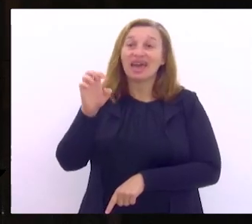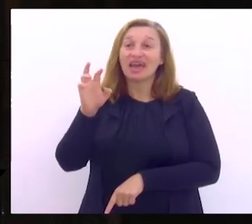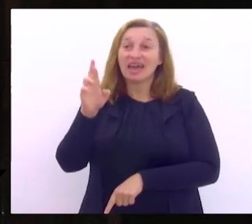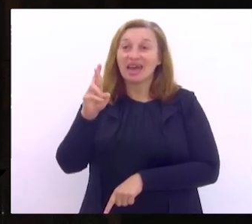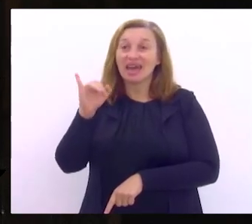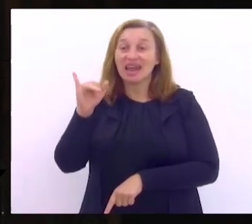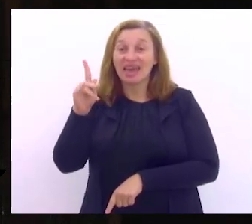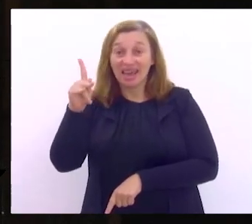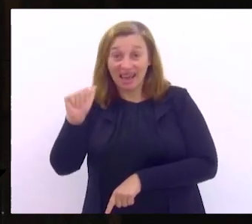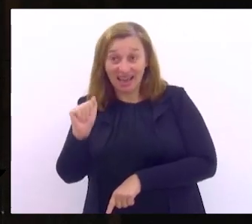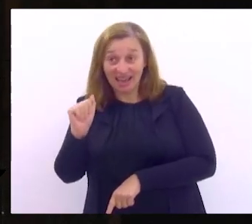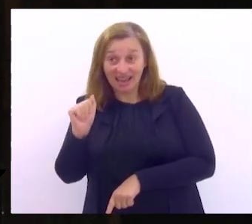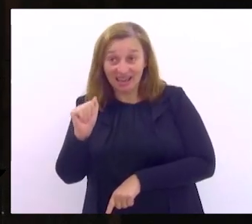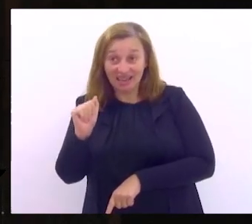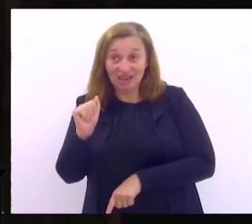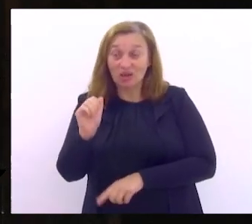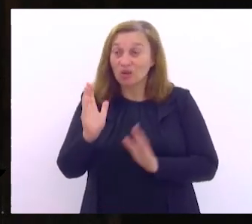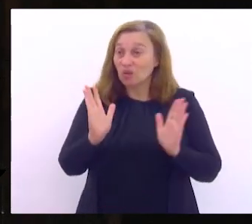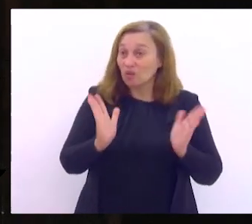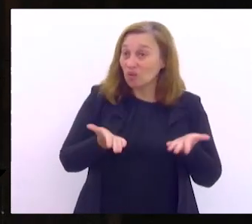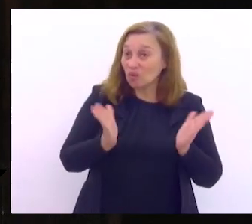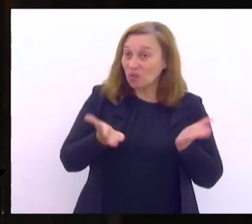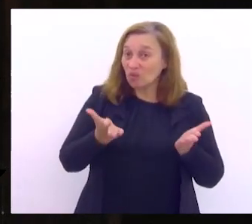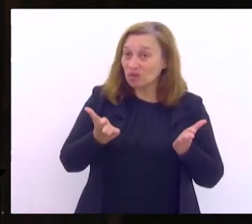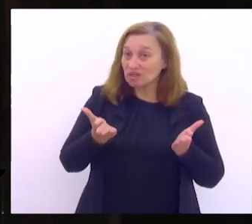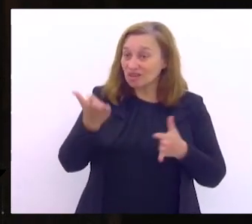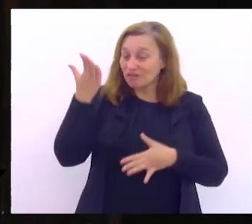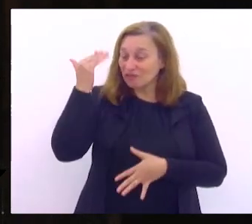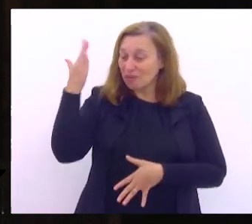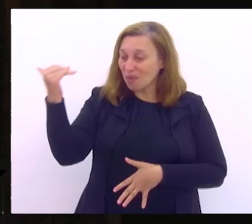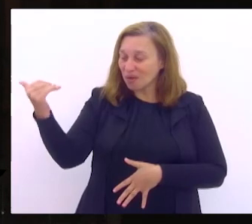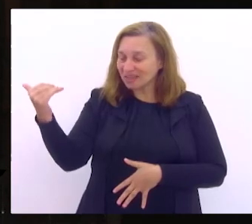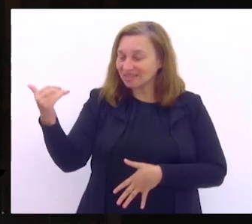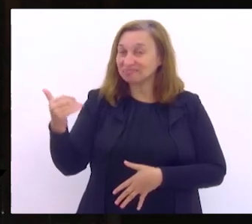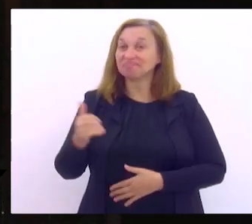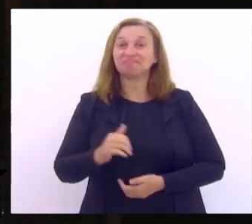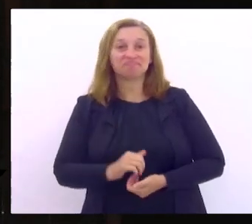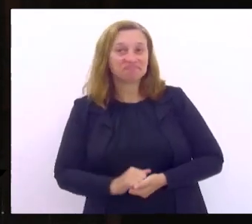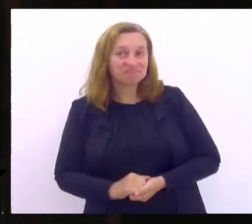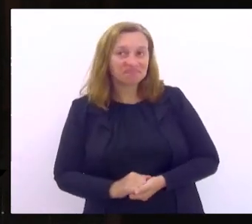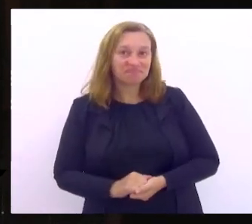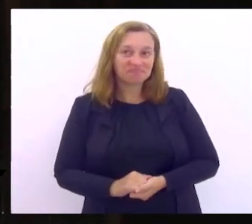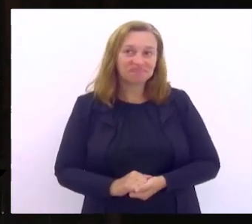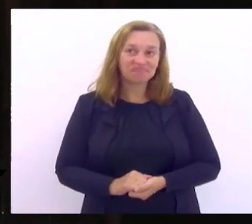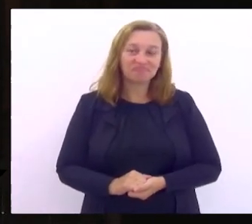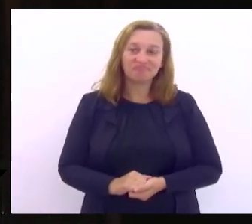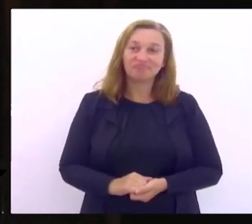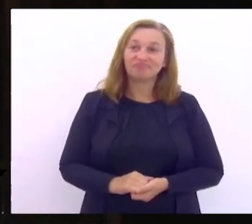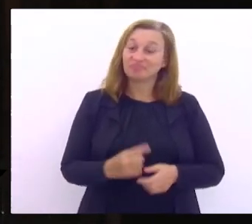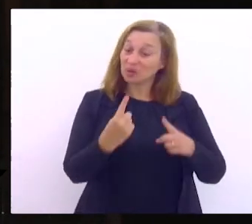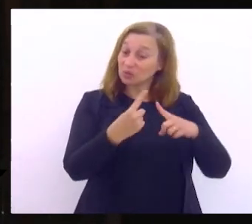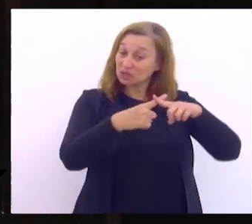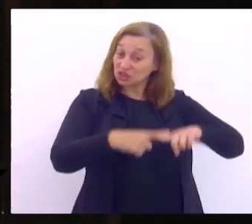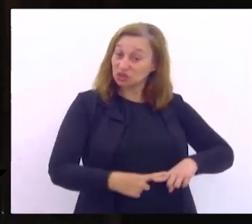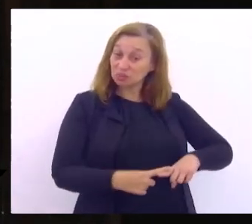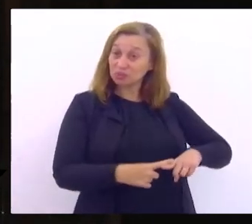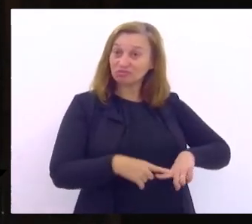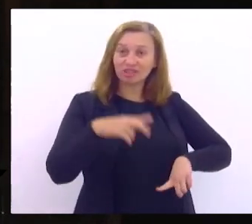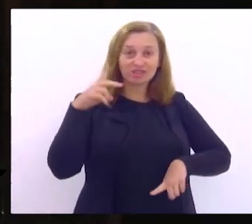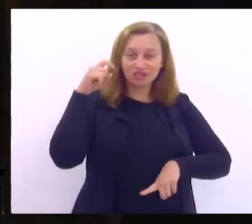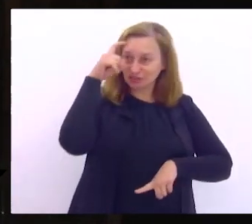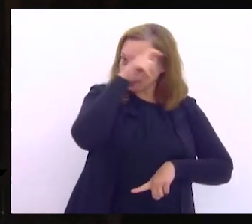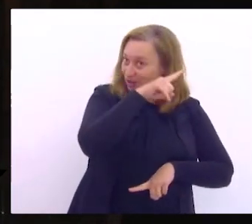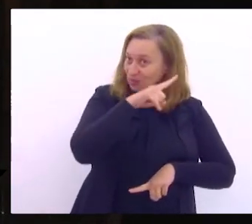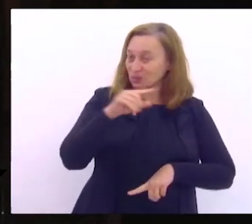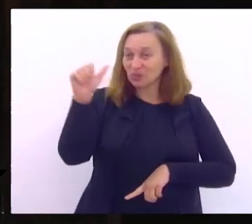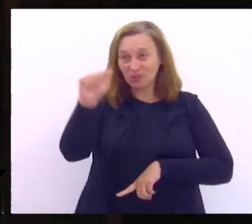hoje é considerada a gazela negra do atletismo brasileiro. E ali foi uma disputa muito acirrada com a Argentina,